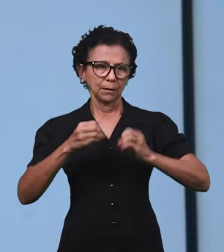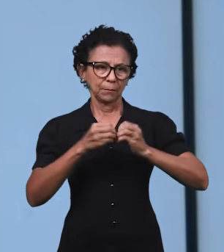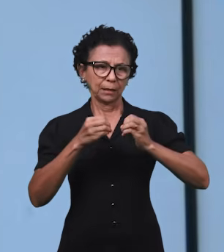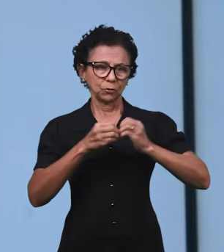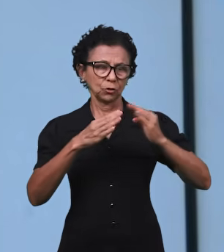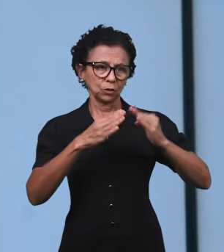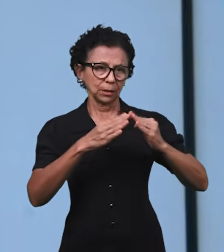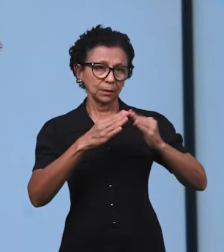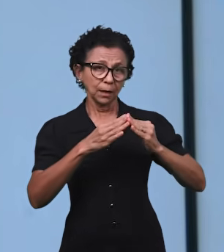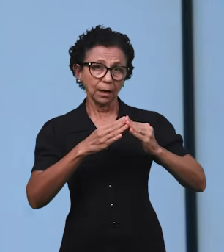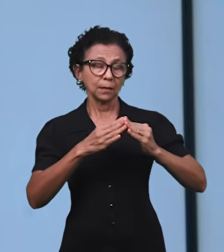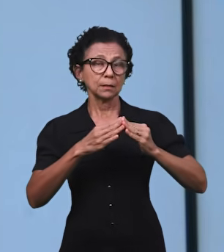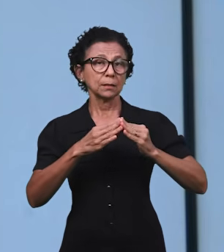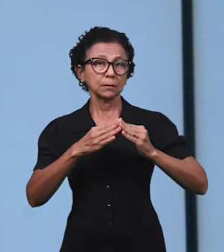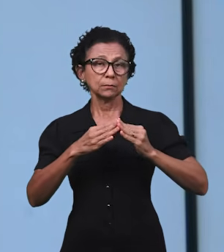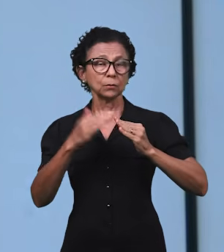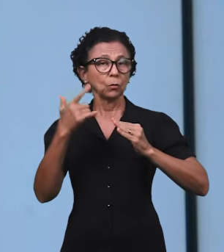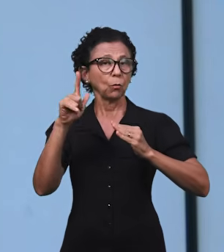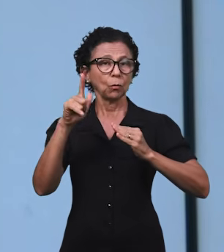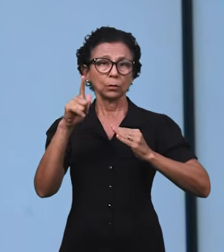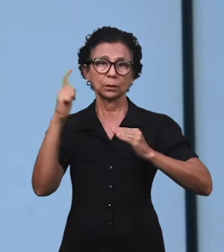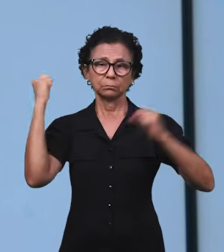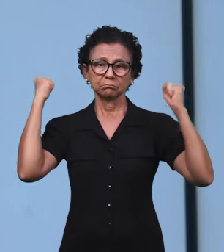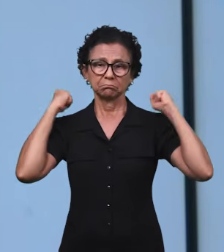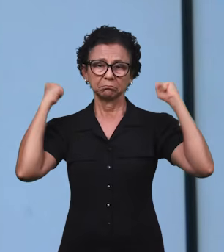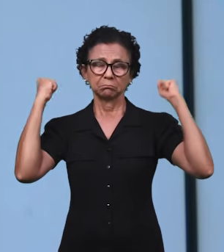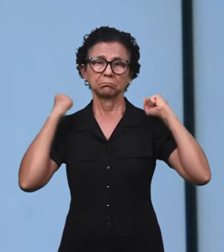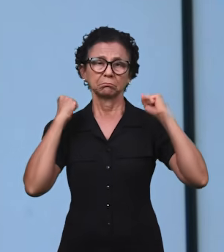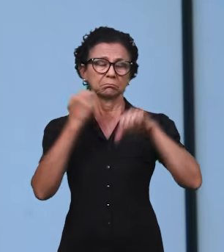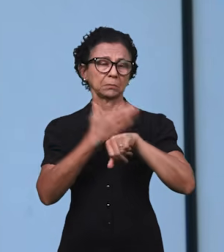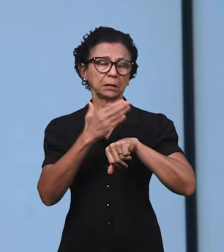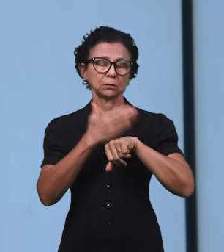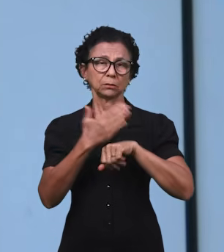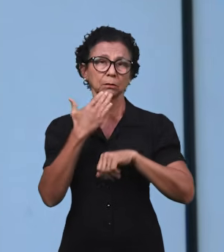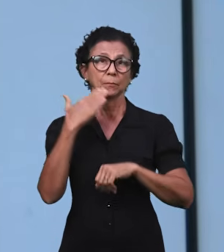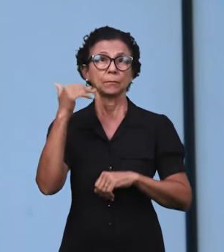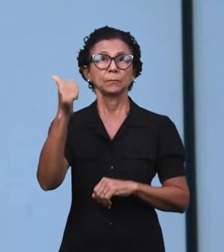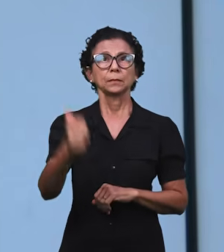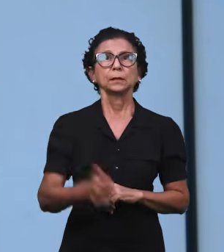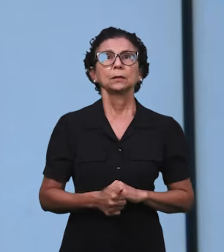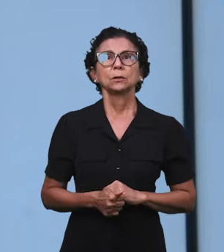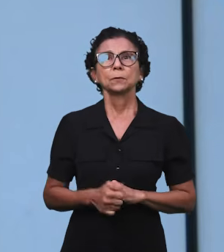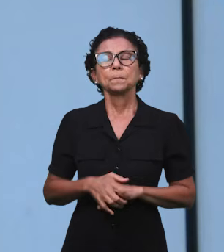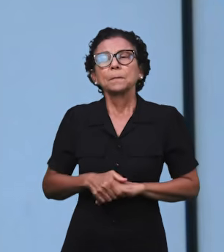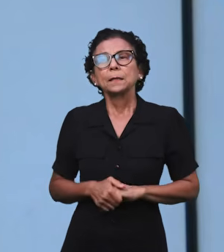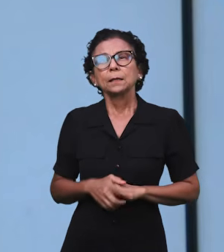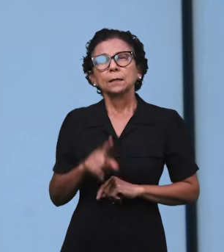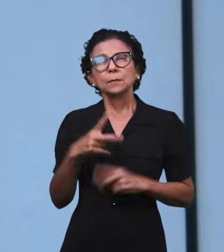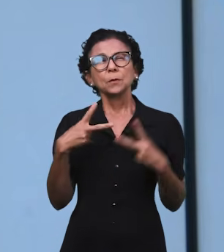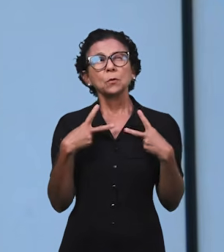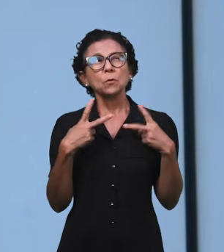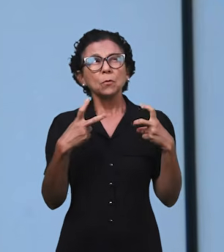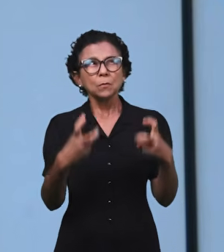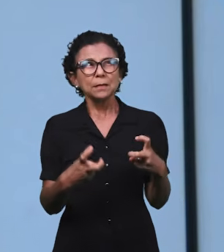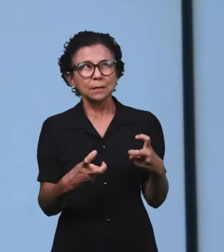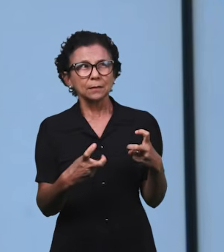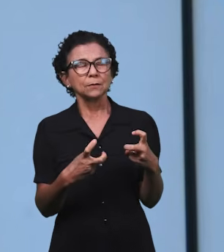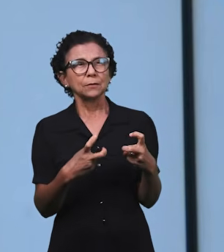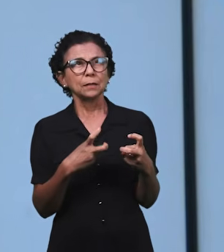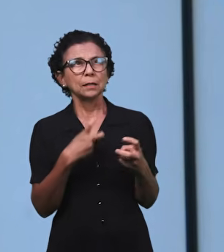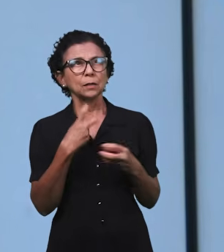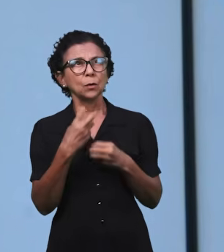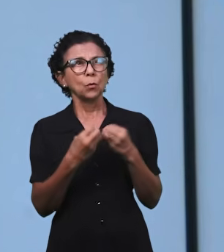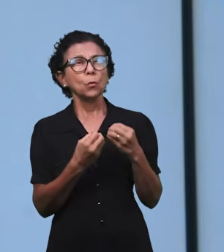mais prática, mais fácil para ele. E ele saber identificar quais são os gatilhos que